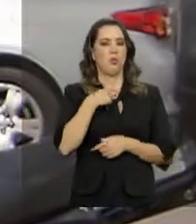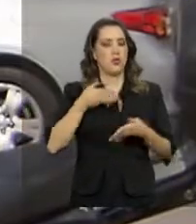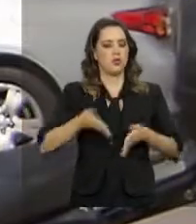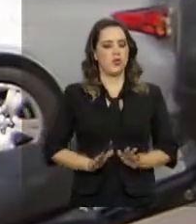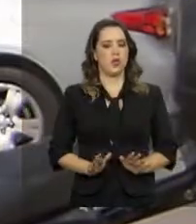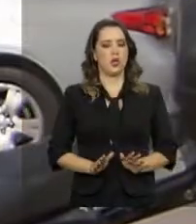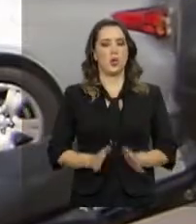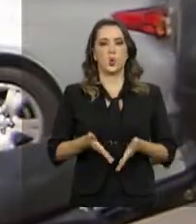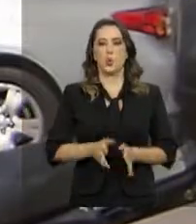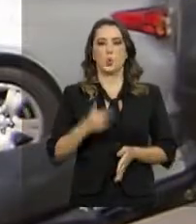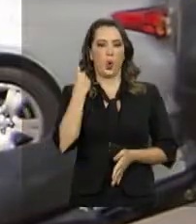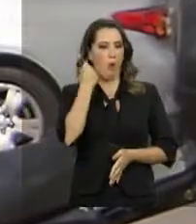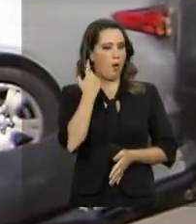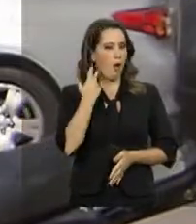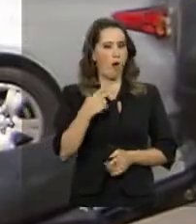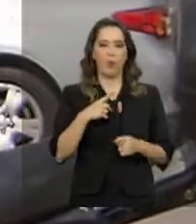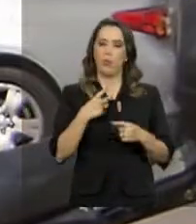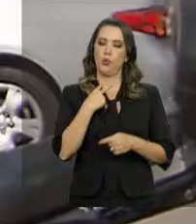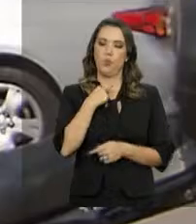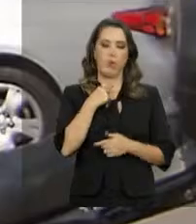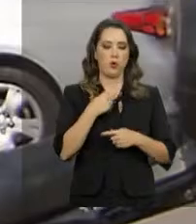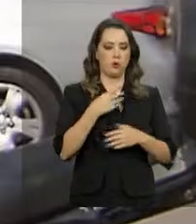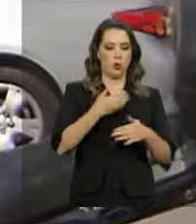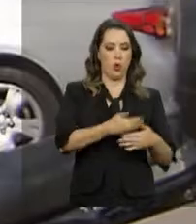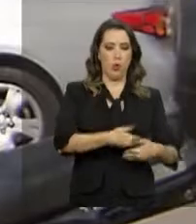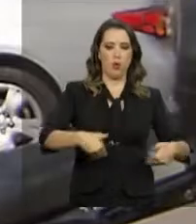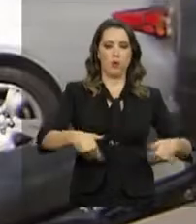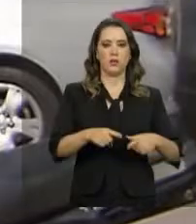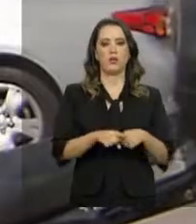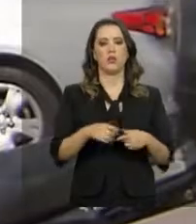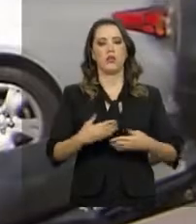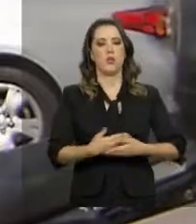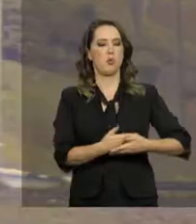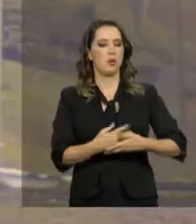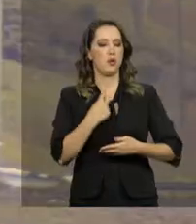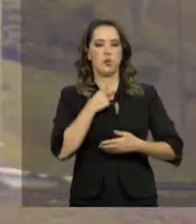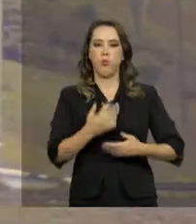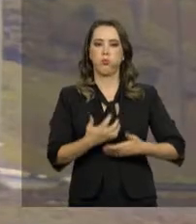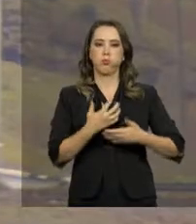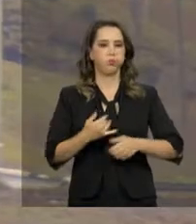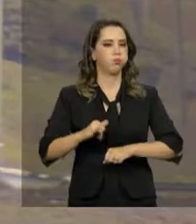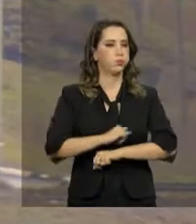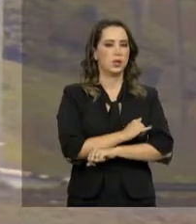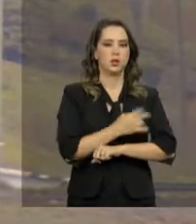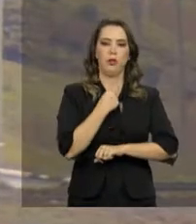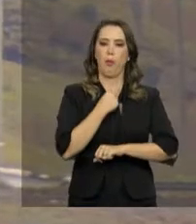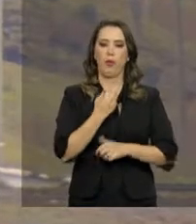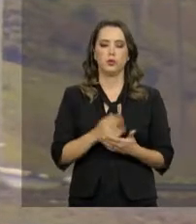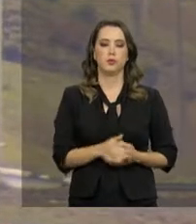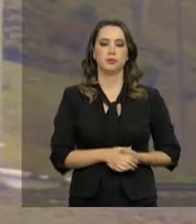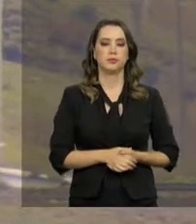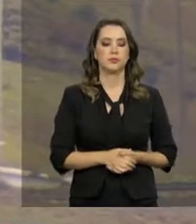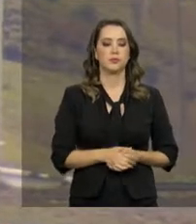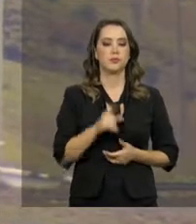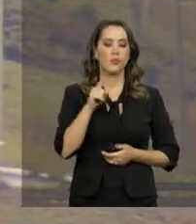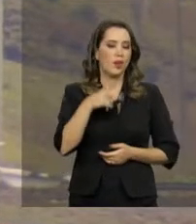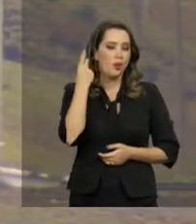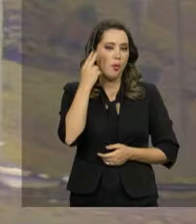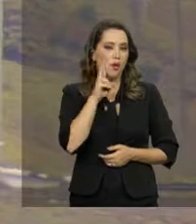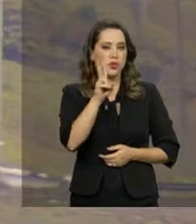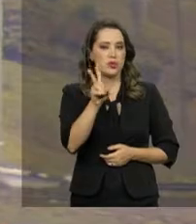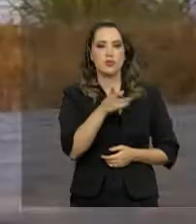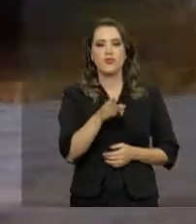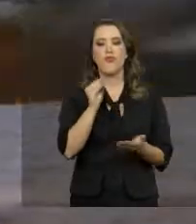e cesariana não posso engordar muito nem o bebê pode ganhar muito peso é comum ver motoristas trocando de faixa sem